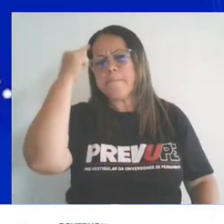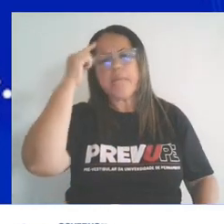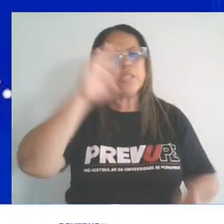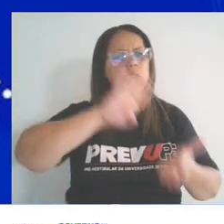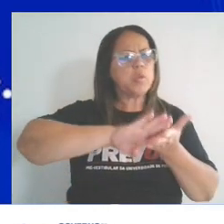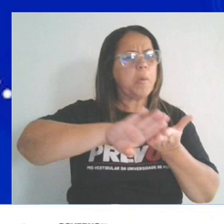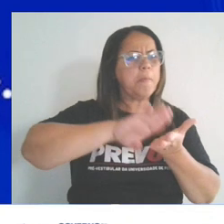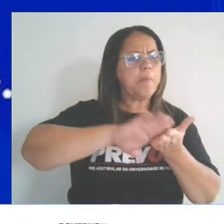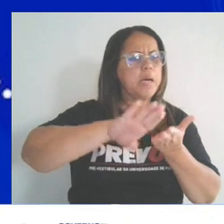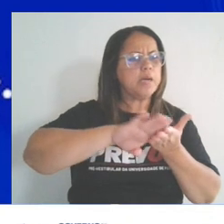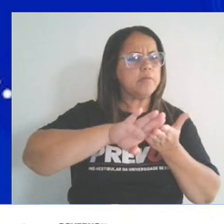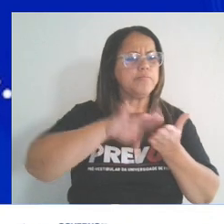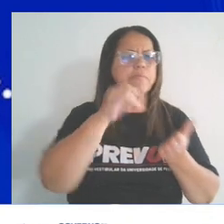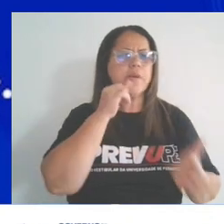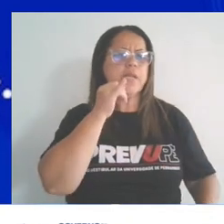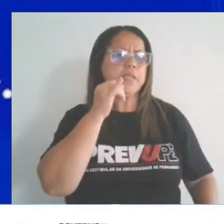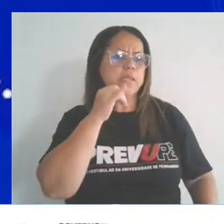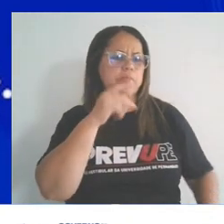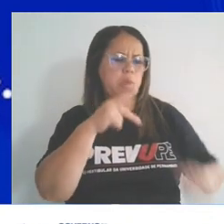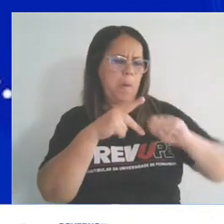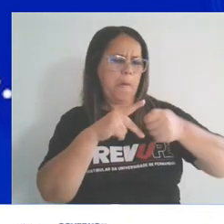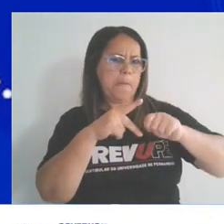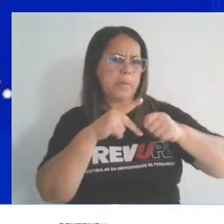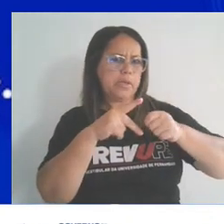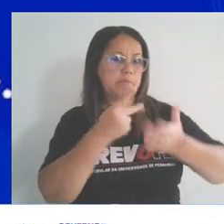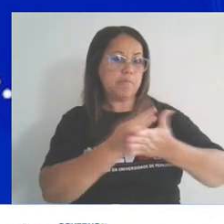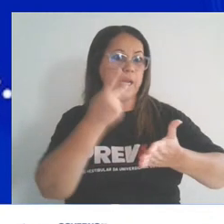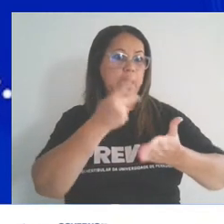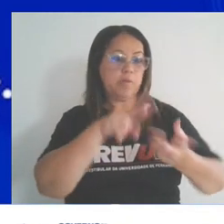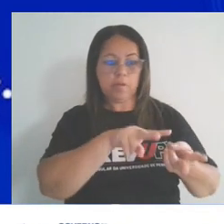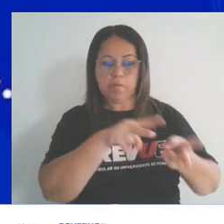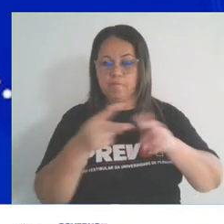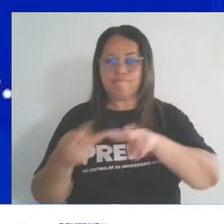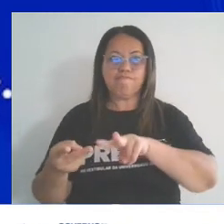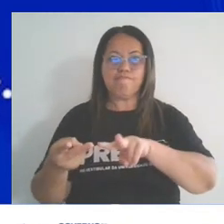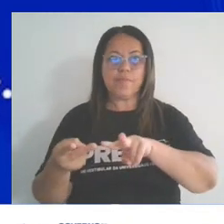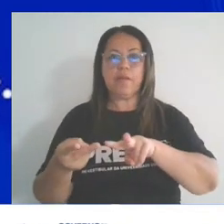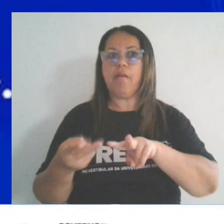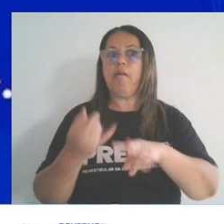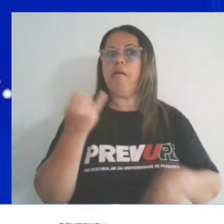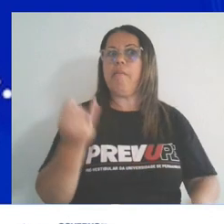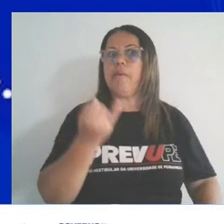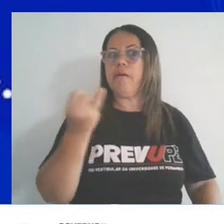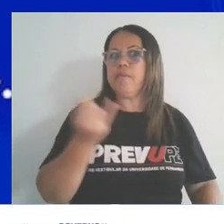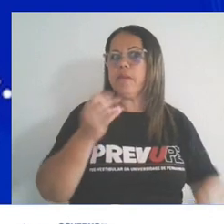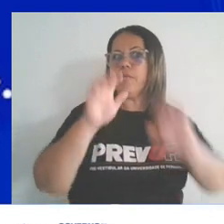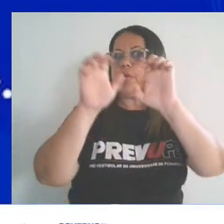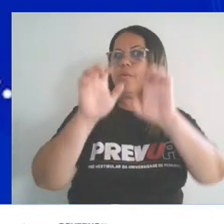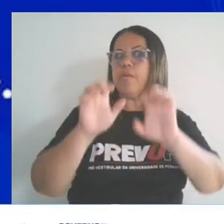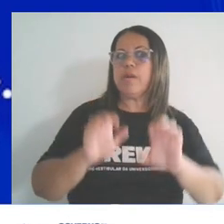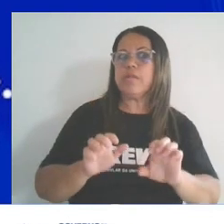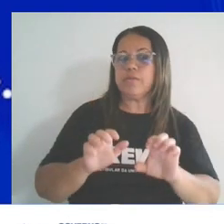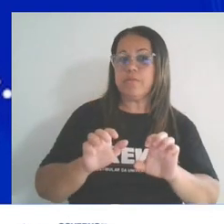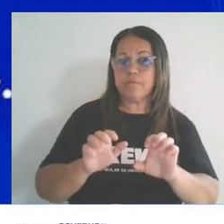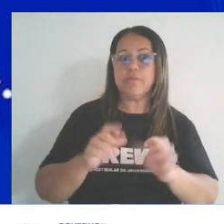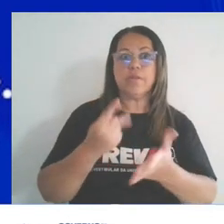PIX exista, por exemplo, que é uma transferência bancária imediata, é fundamental que uma estrutura em rede